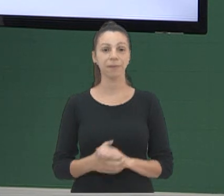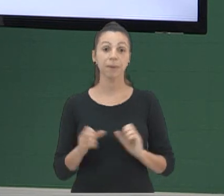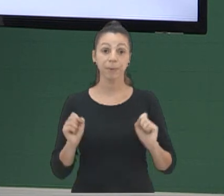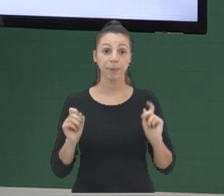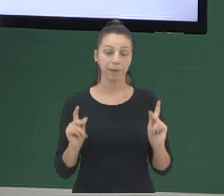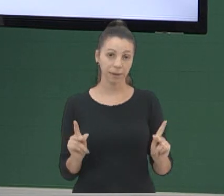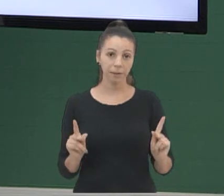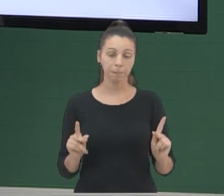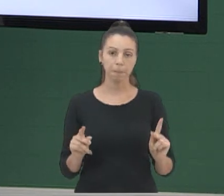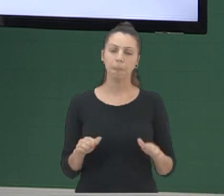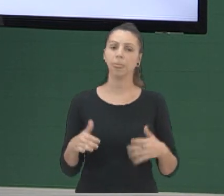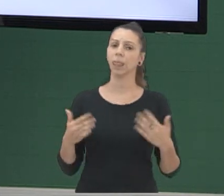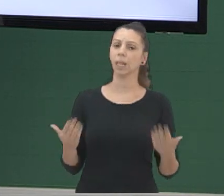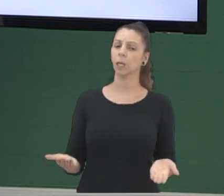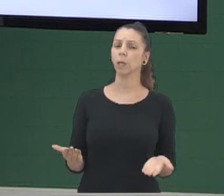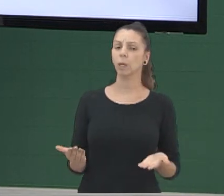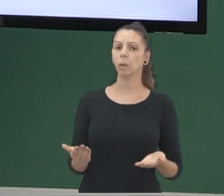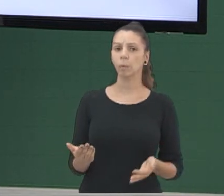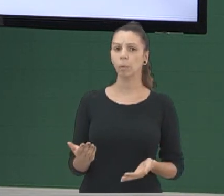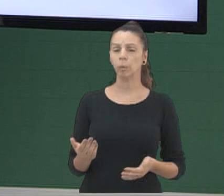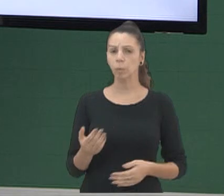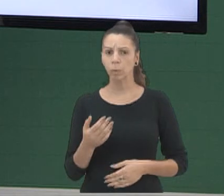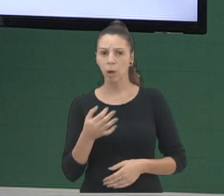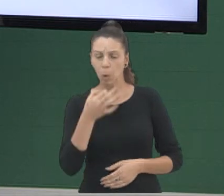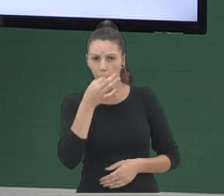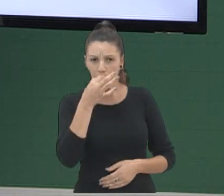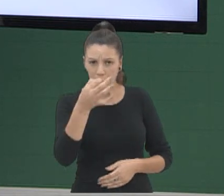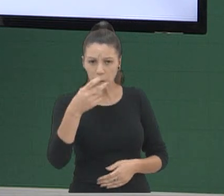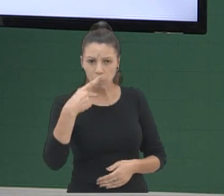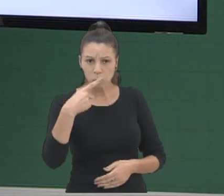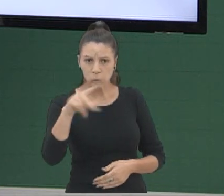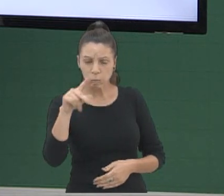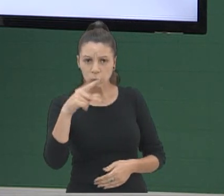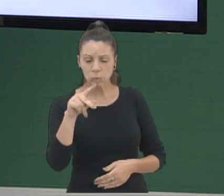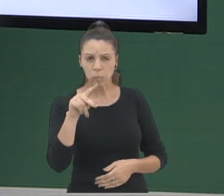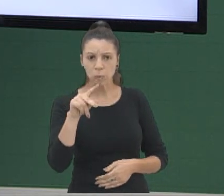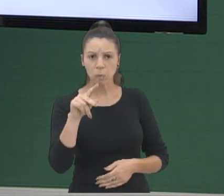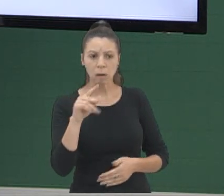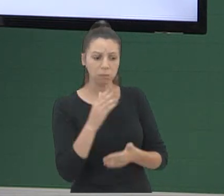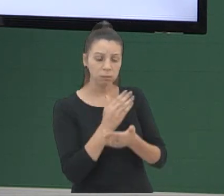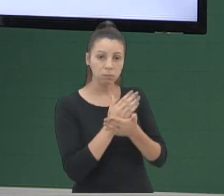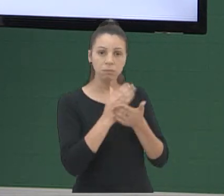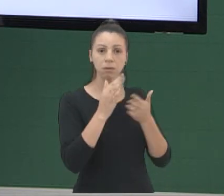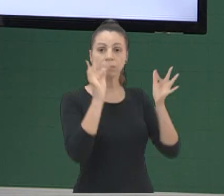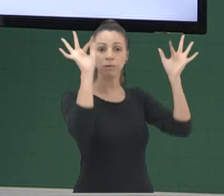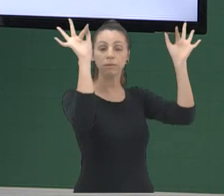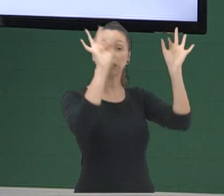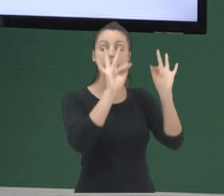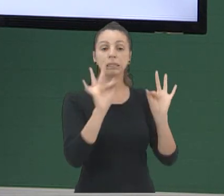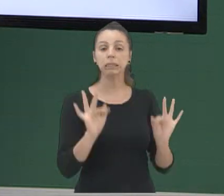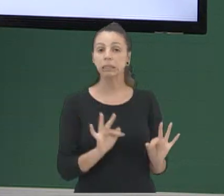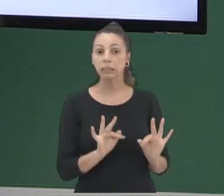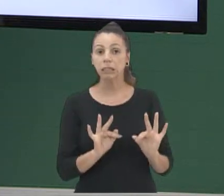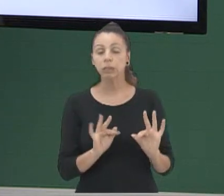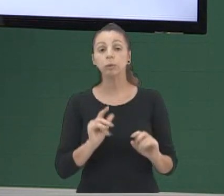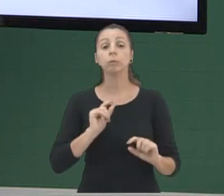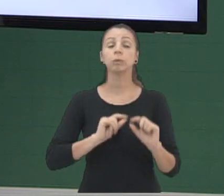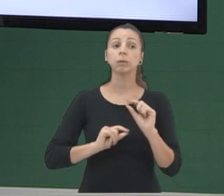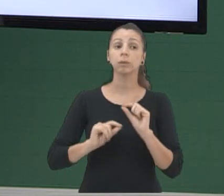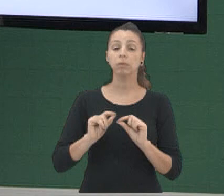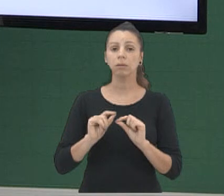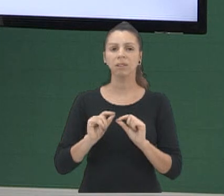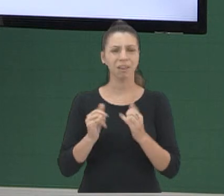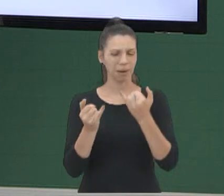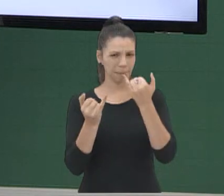Ok? Então, o seu conceito inicial lá de felicidade que você trouxe na primeira questão